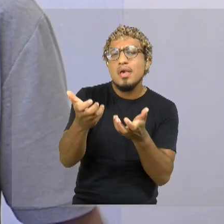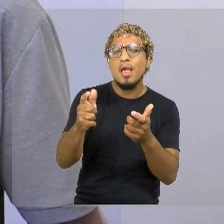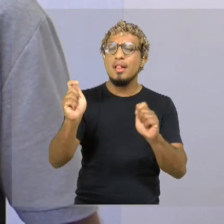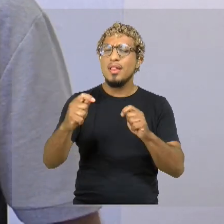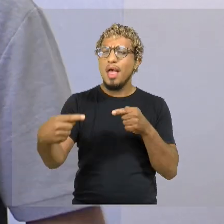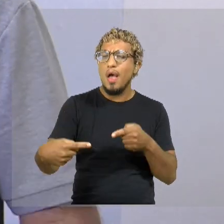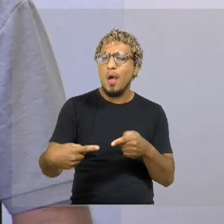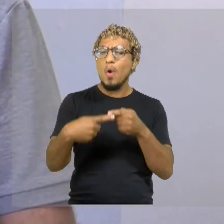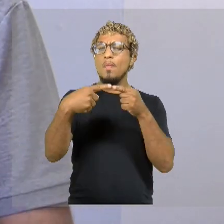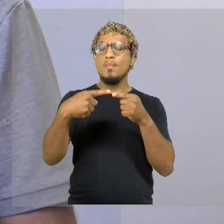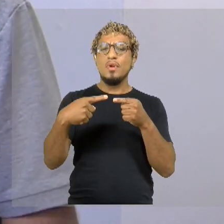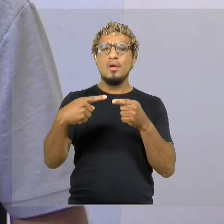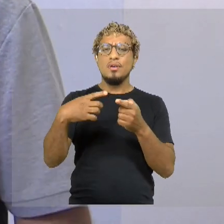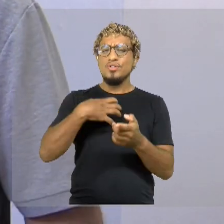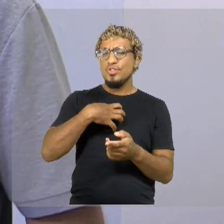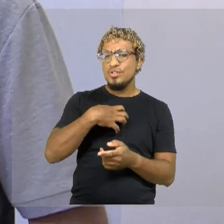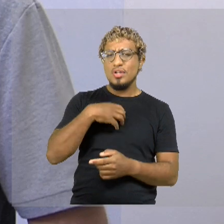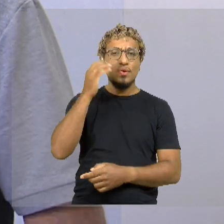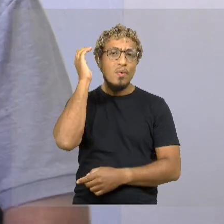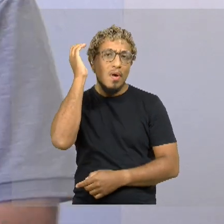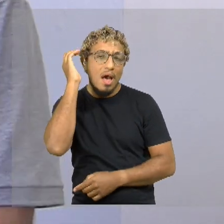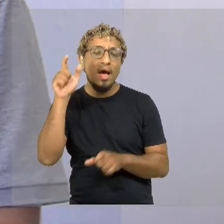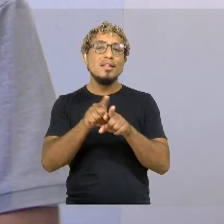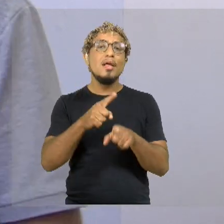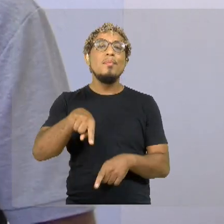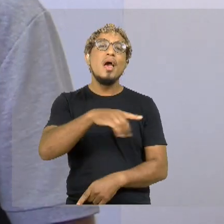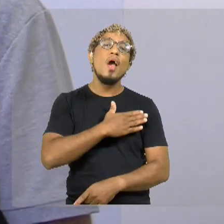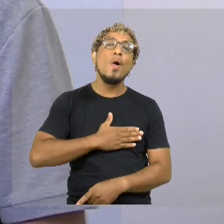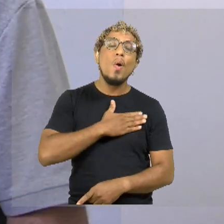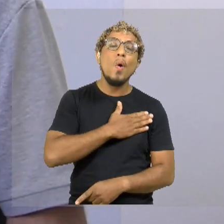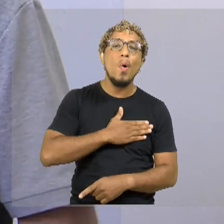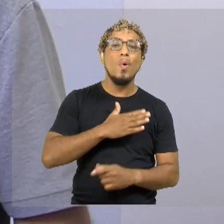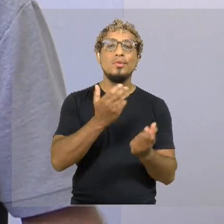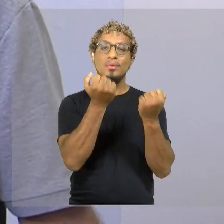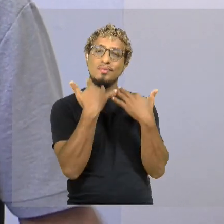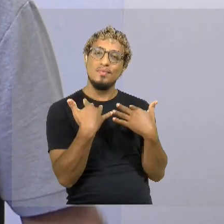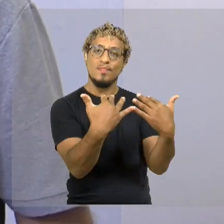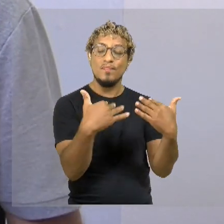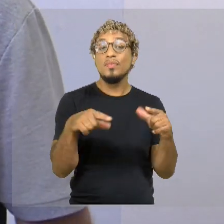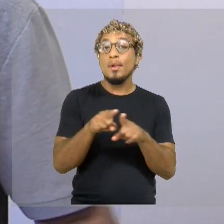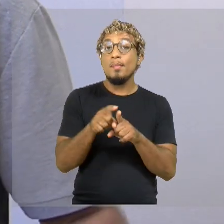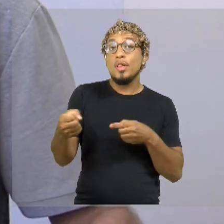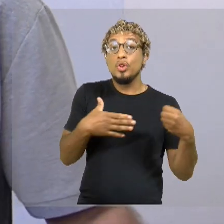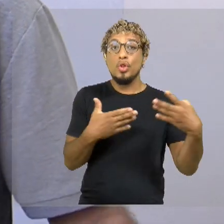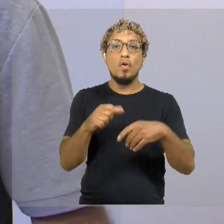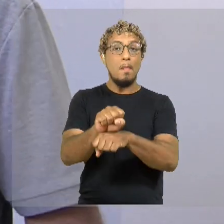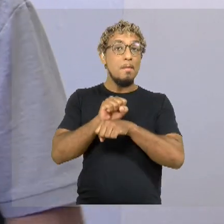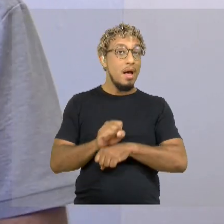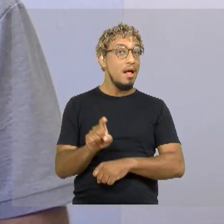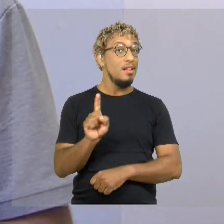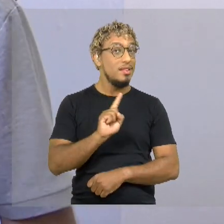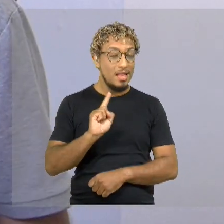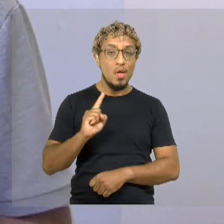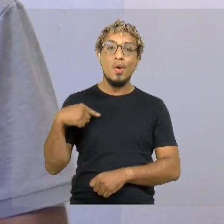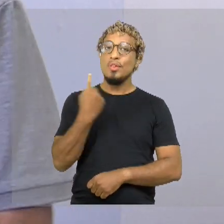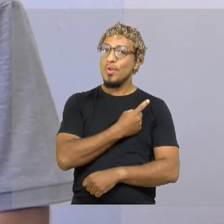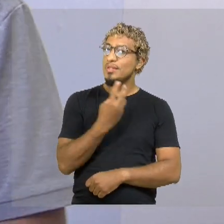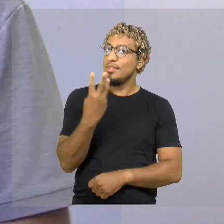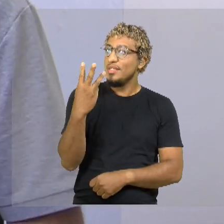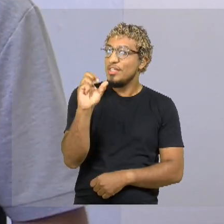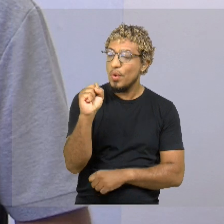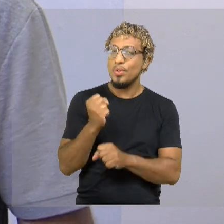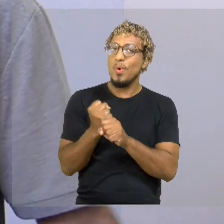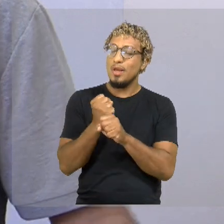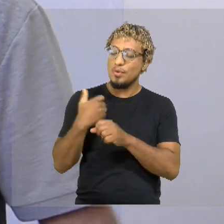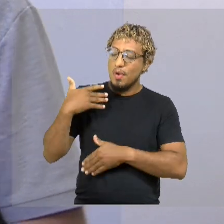linha da rádio, ao gosto do ouvinte e, ao mesmo tempo, seja inovador para que a gente não fique parado no tempo. São 38 anos em movimento, né? Como diz o